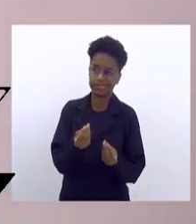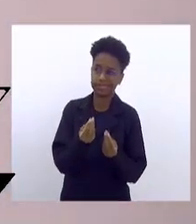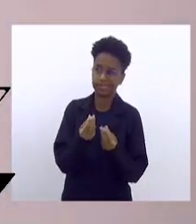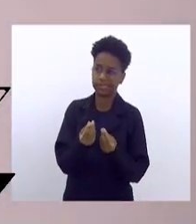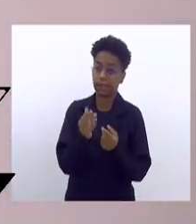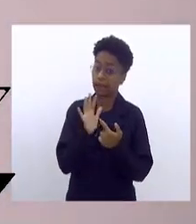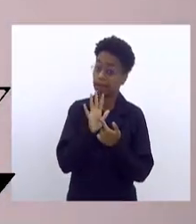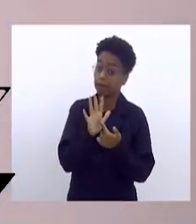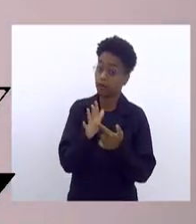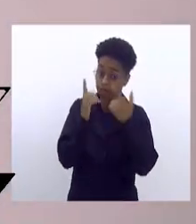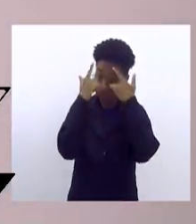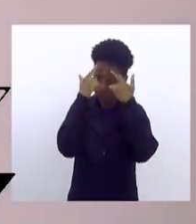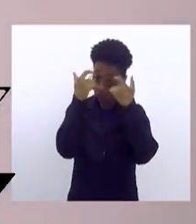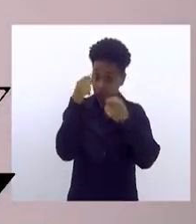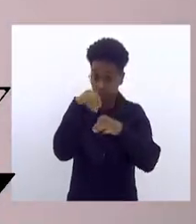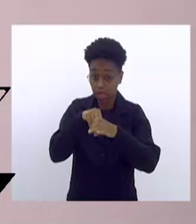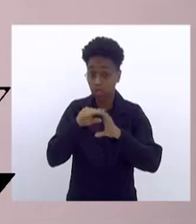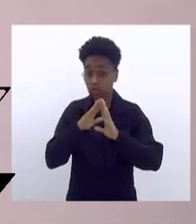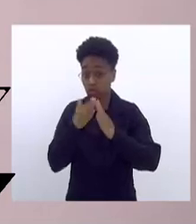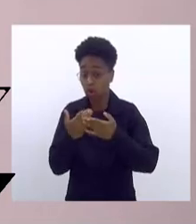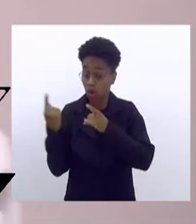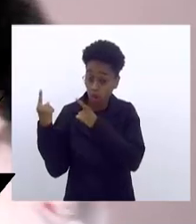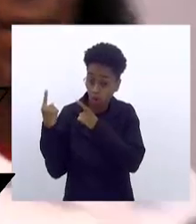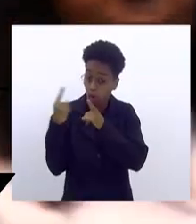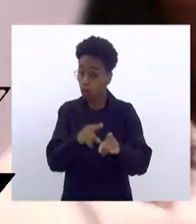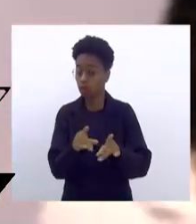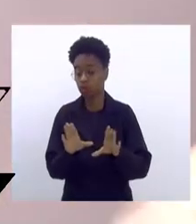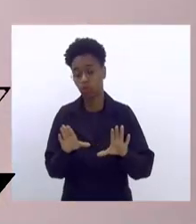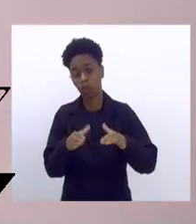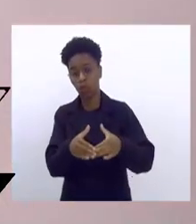da violência escolar contra comunidades